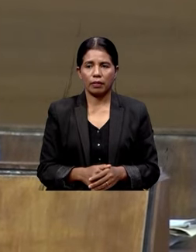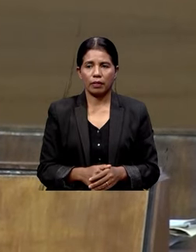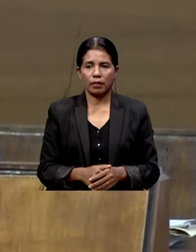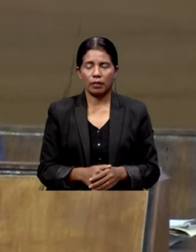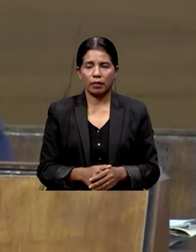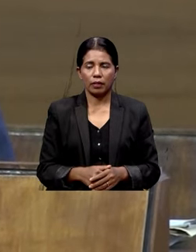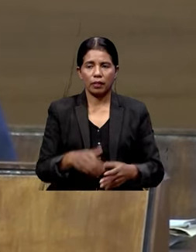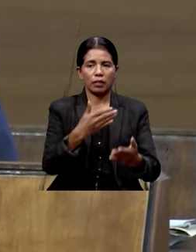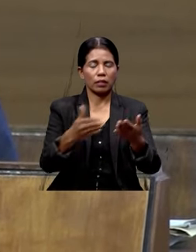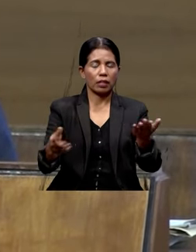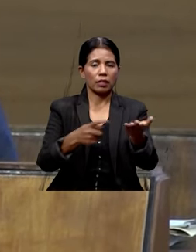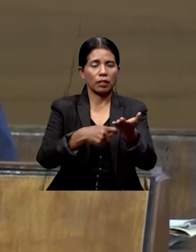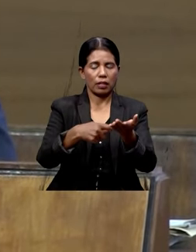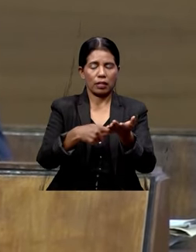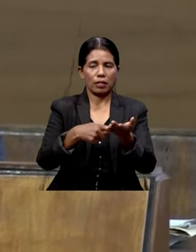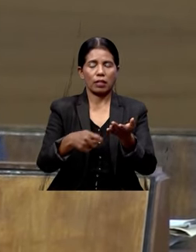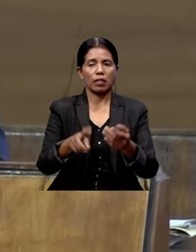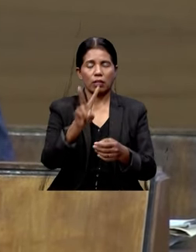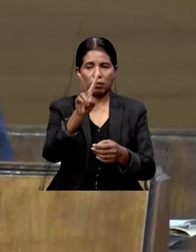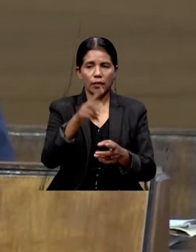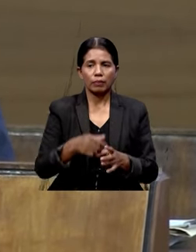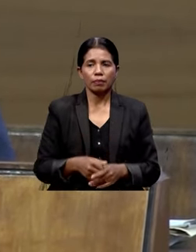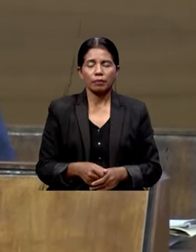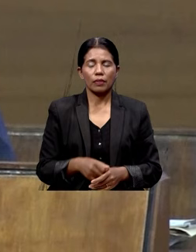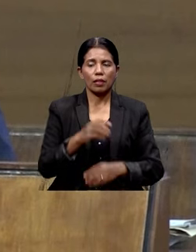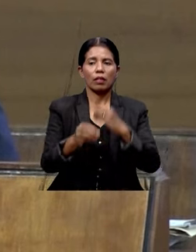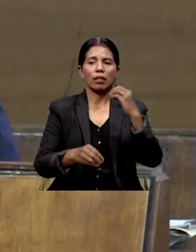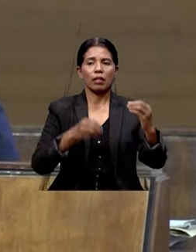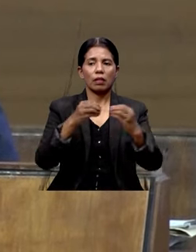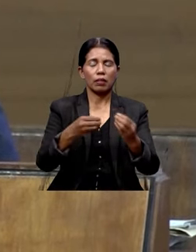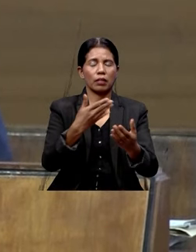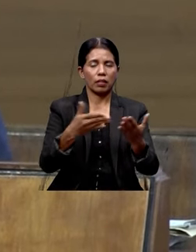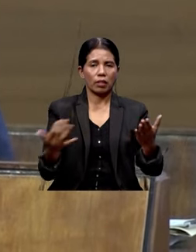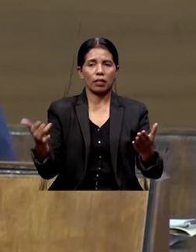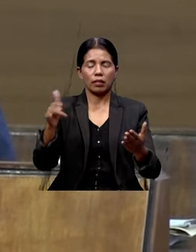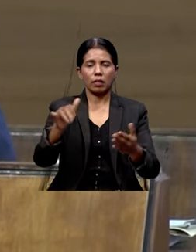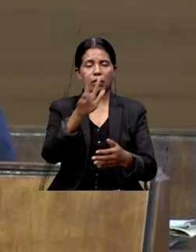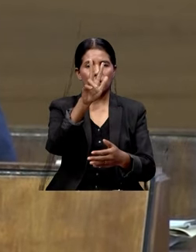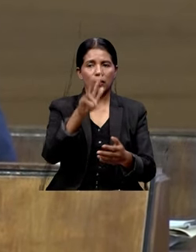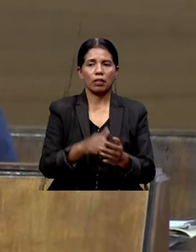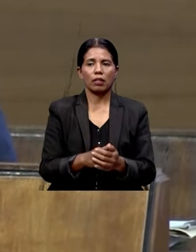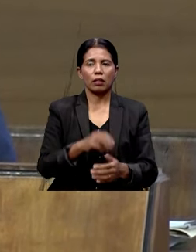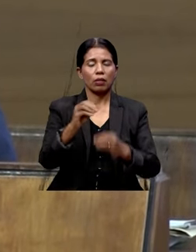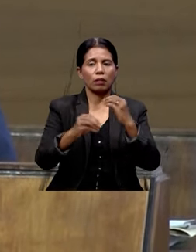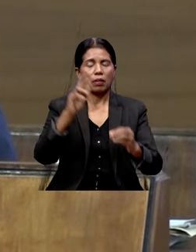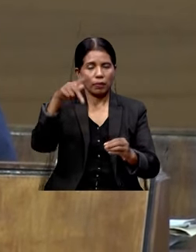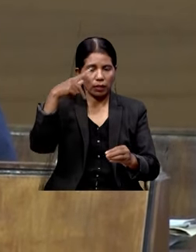questões técnicas. Rua, questões logísticas. Tolo, questões